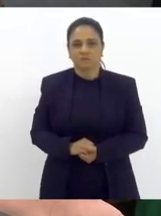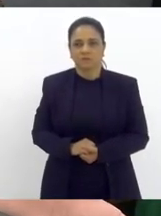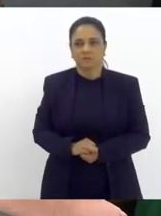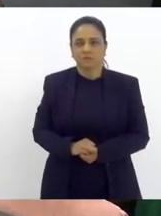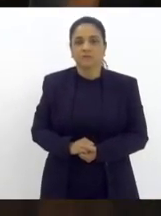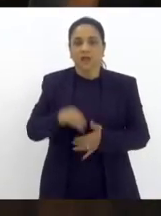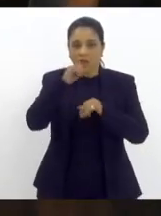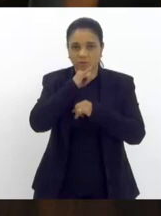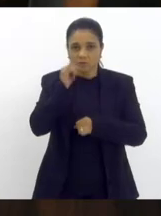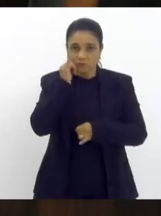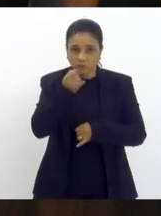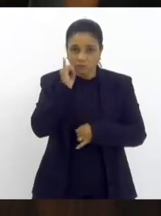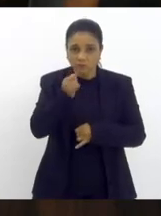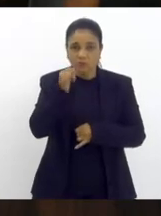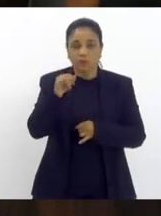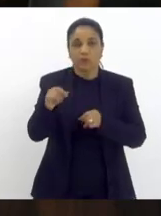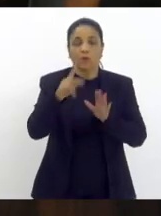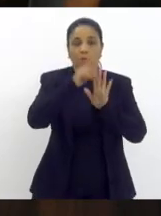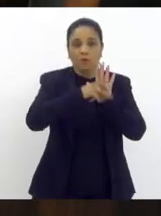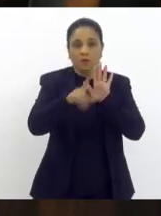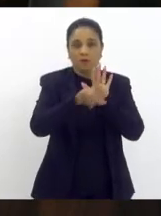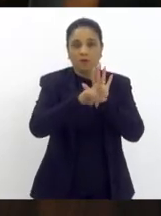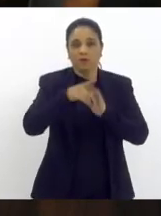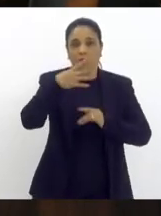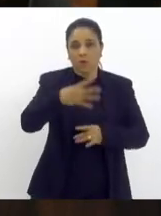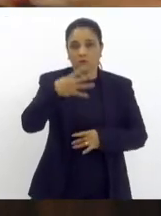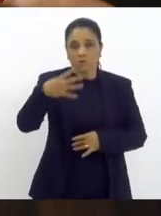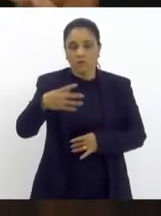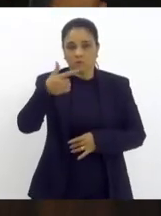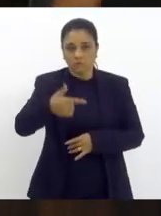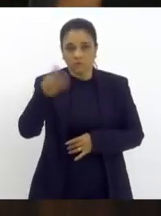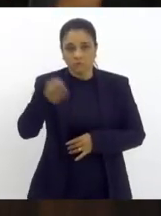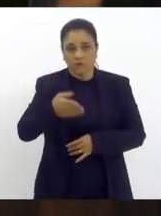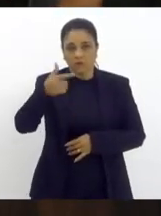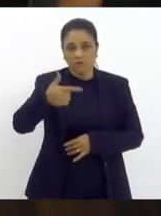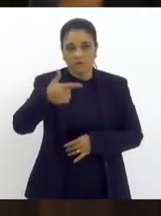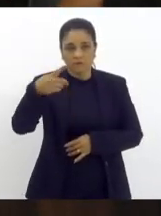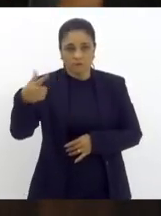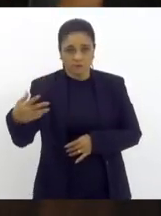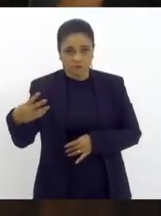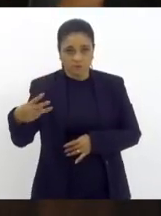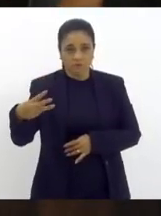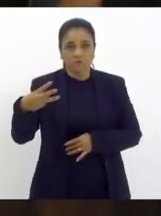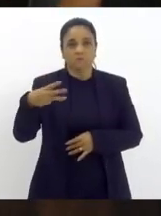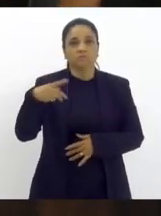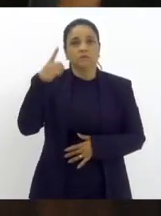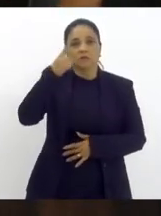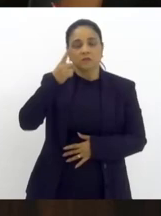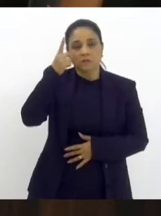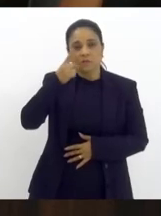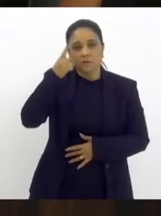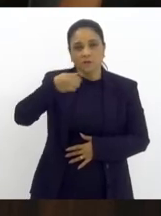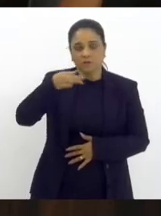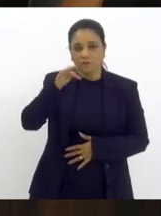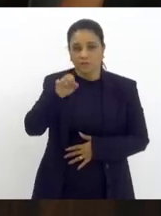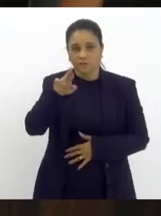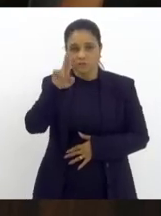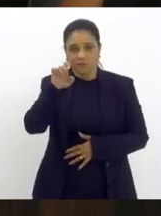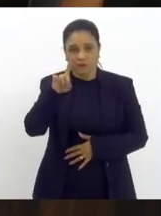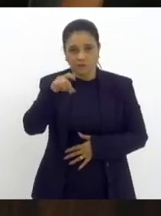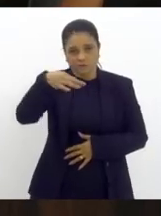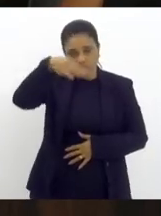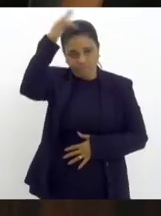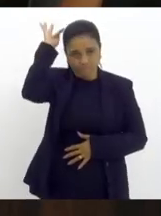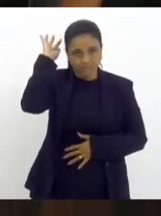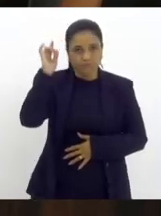anuncio projeto de liga 442/2012 do deputado Fred Pacheco que altera